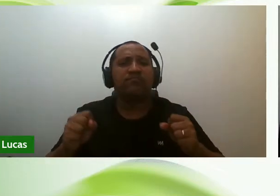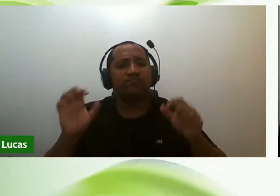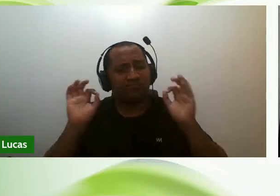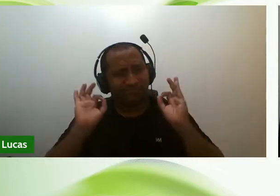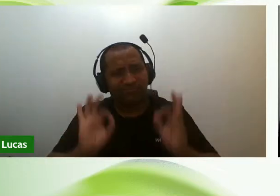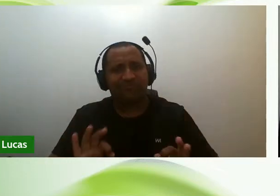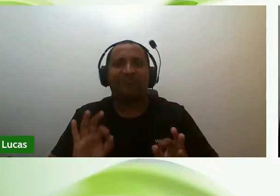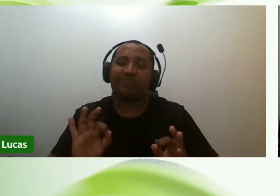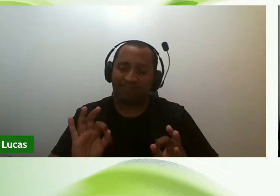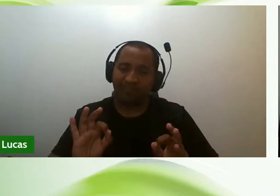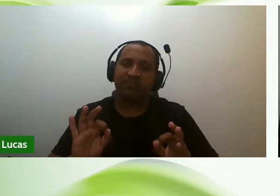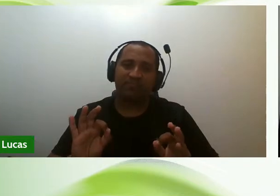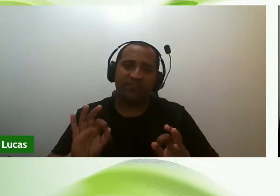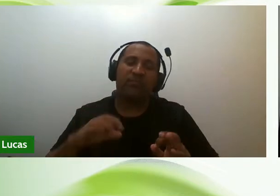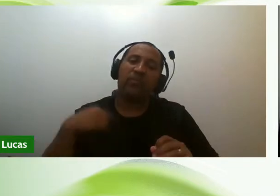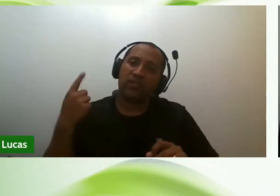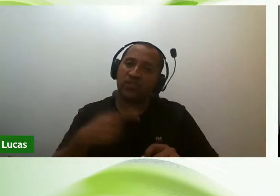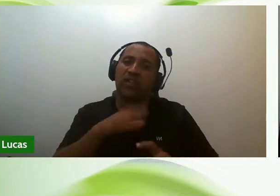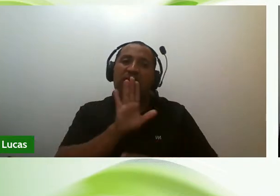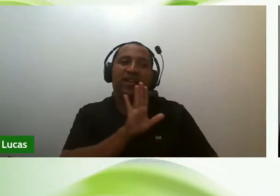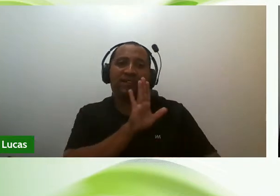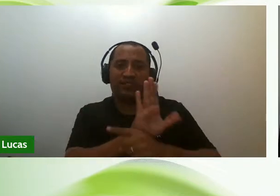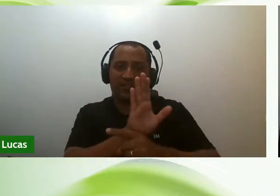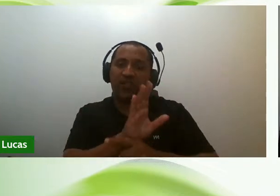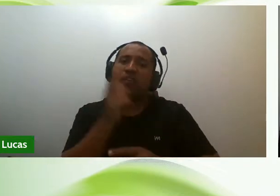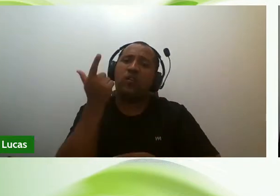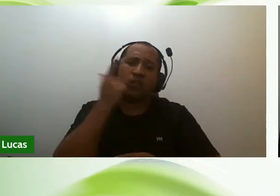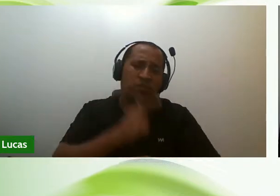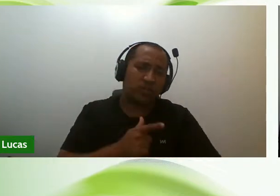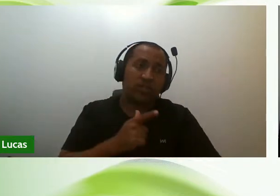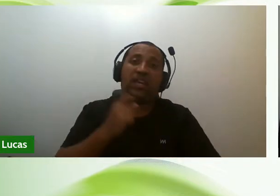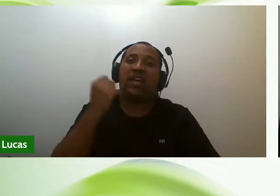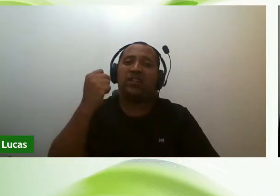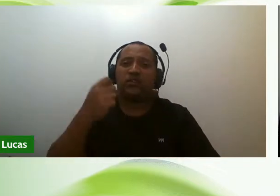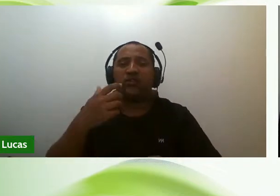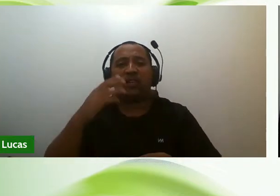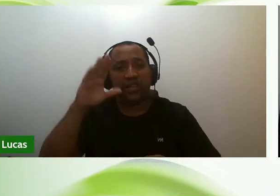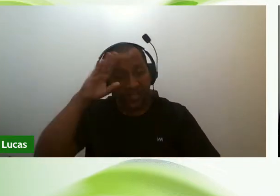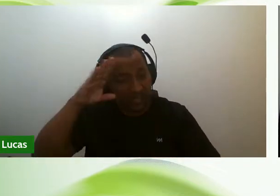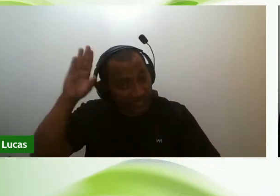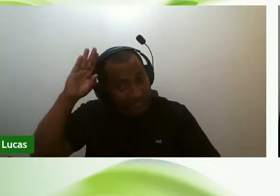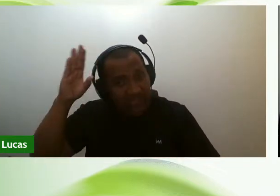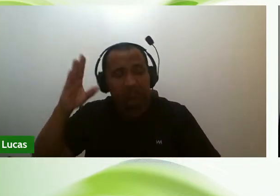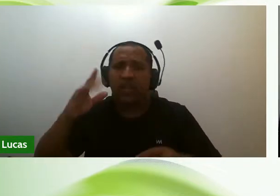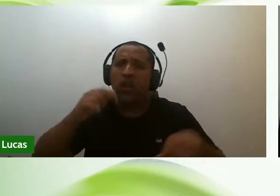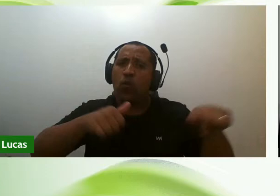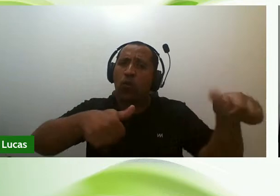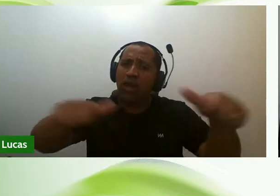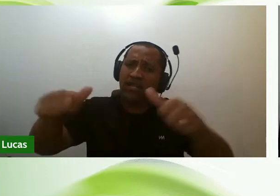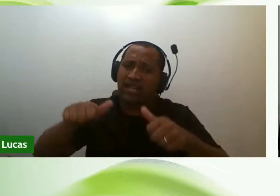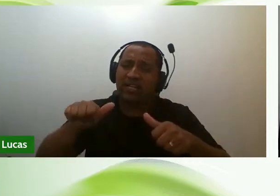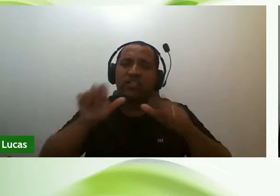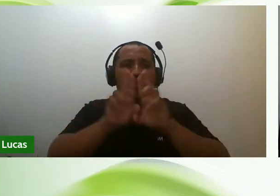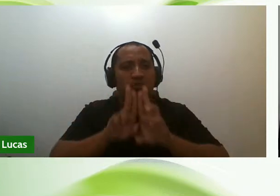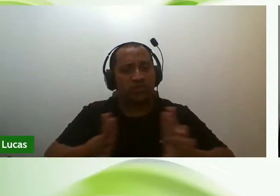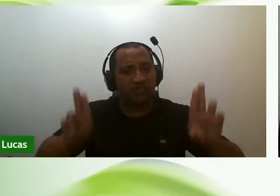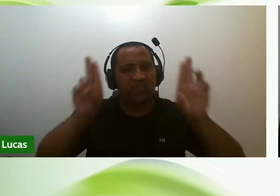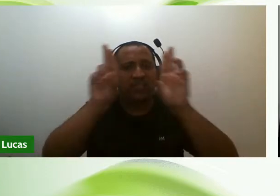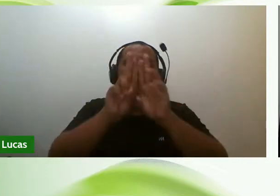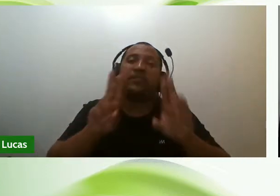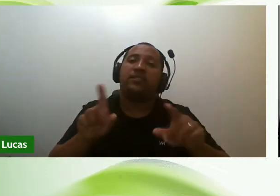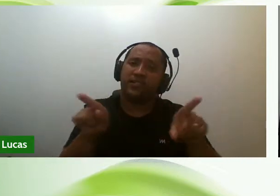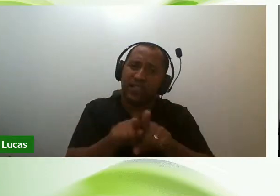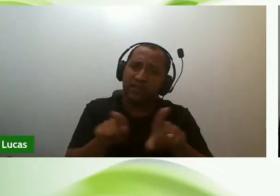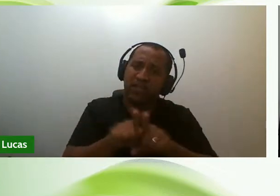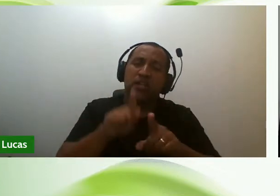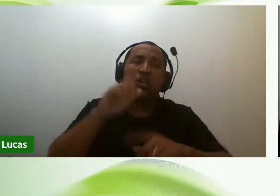concreta, contribuir com sucesso acadêmico, com a qualidade das nossas universidades e para a construção